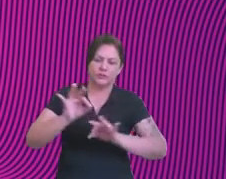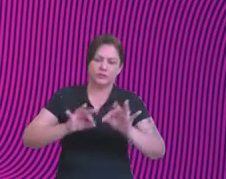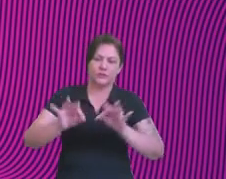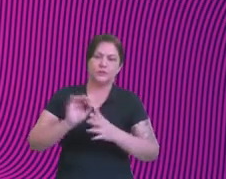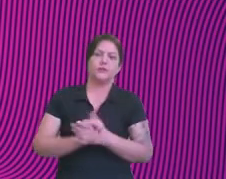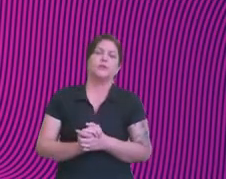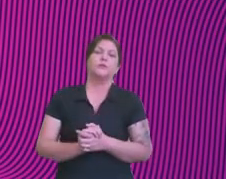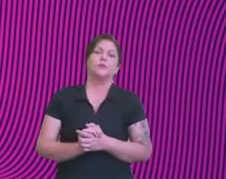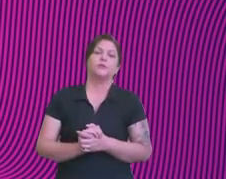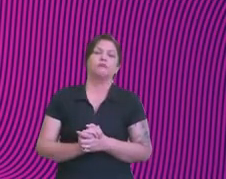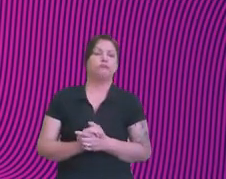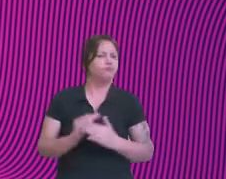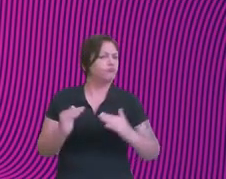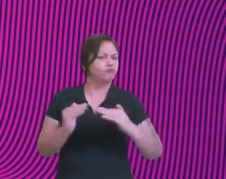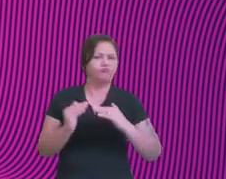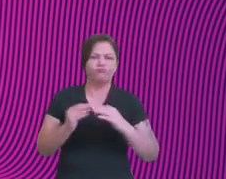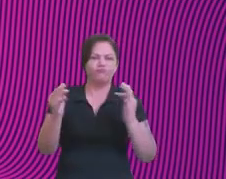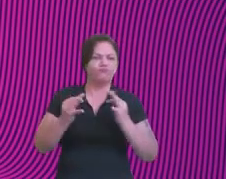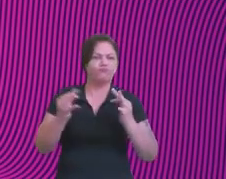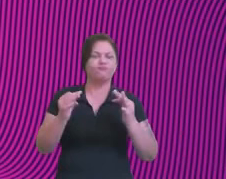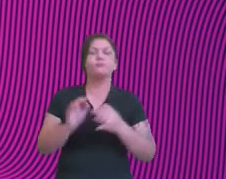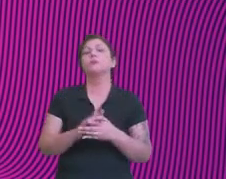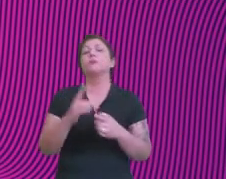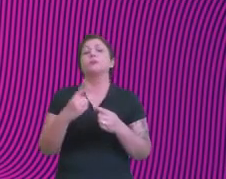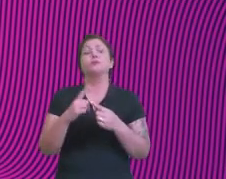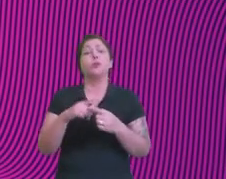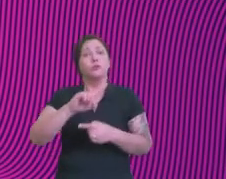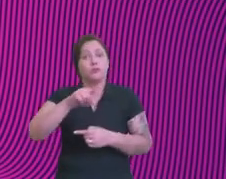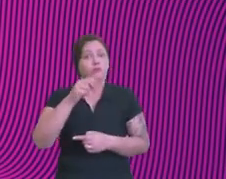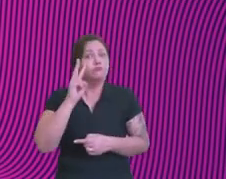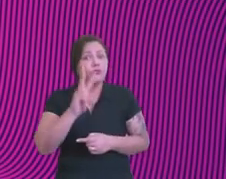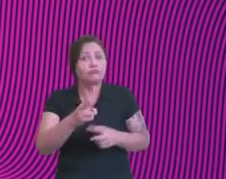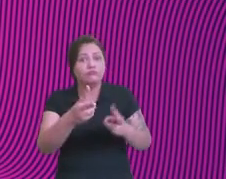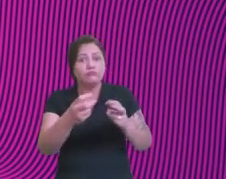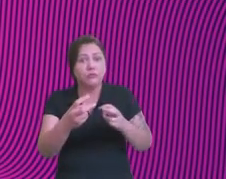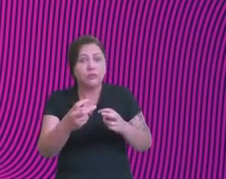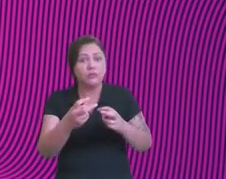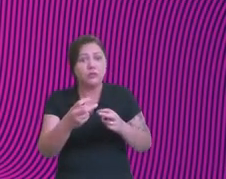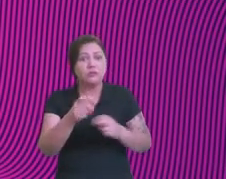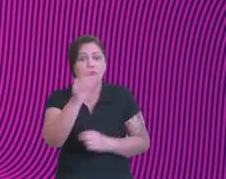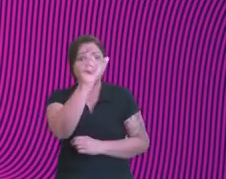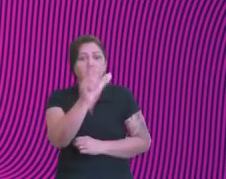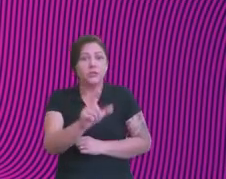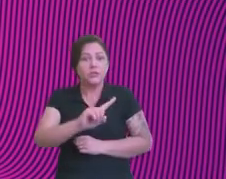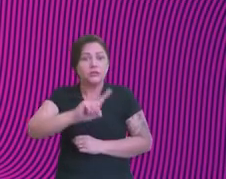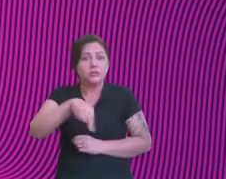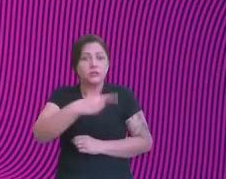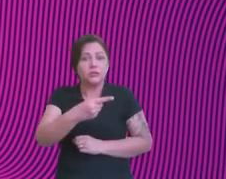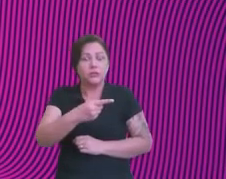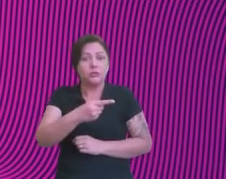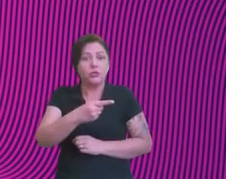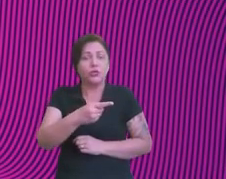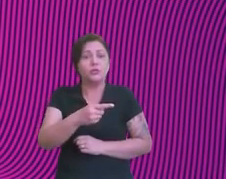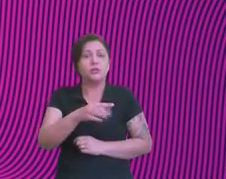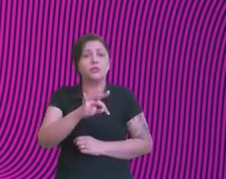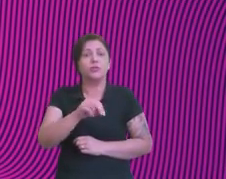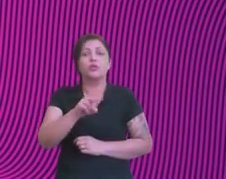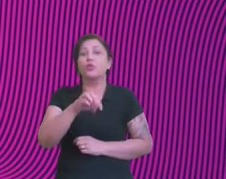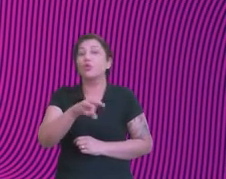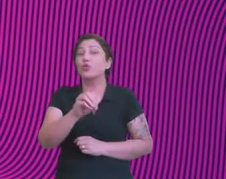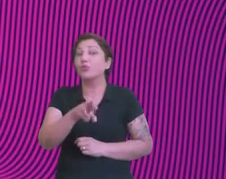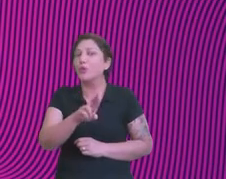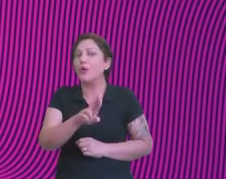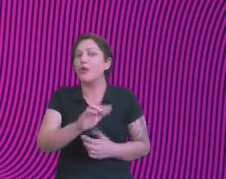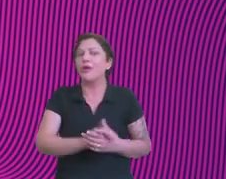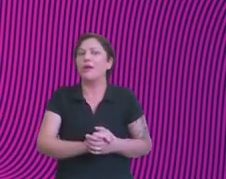foi empregado nesse paciente. A gente vê que um paciente tem um tumor de cólon que não está obstruído, não tem sangramento, quer dizer,